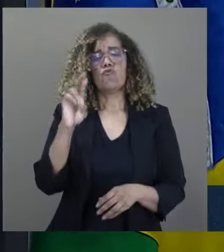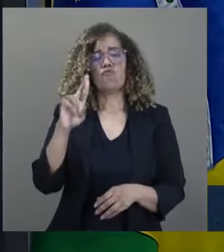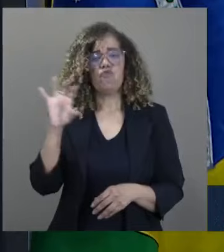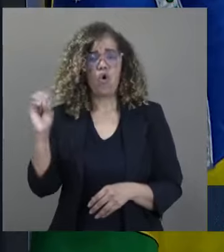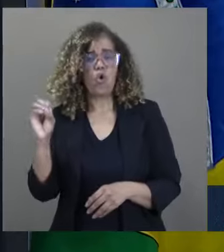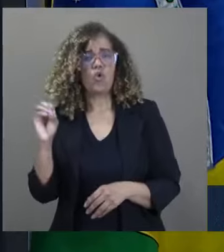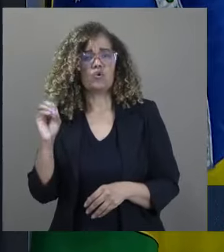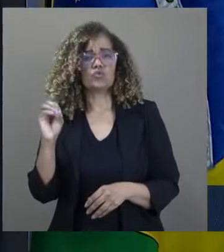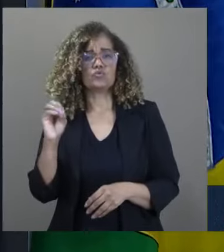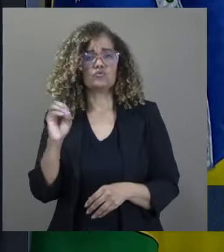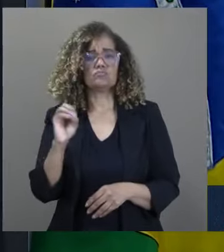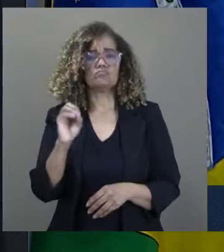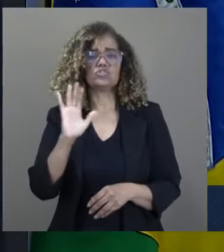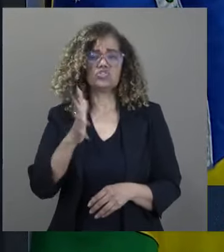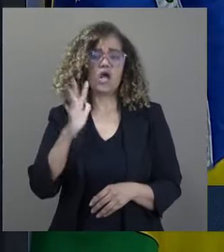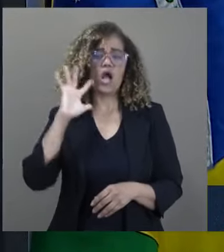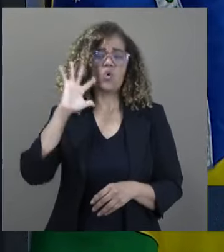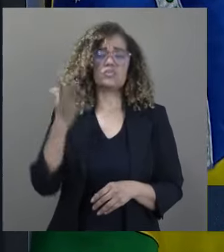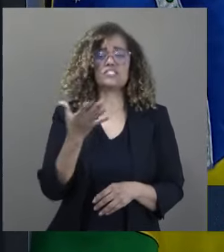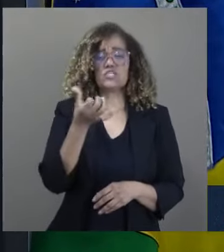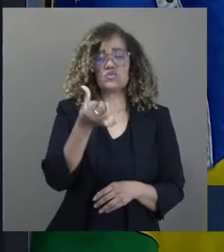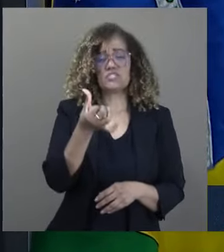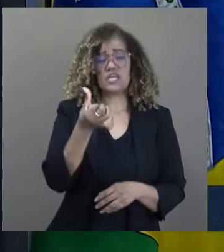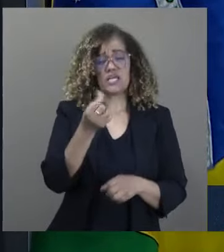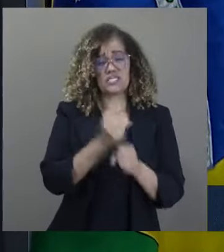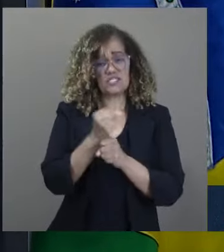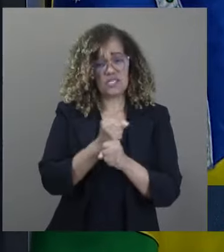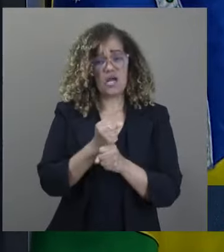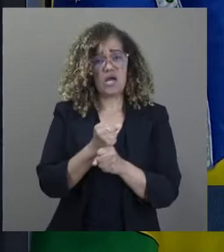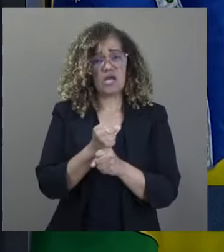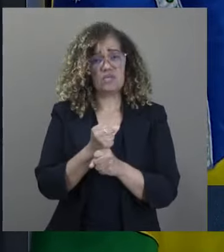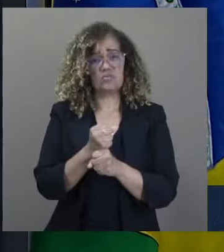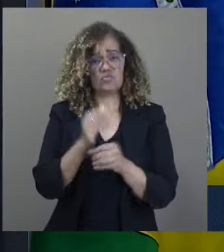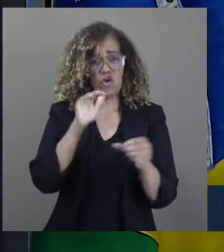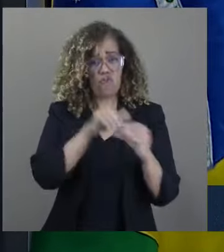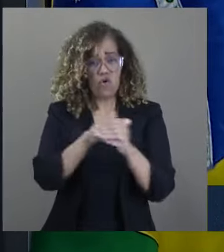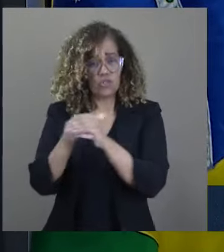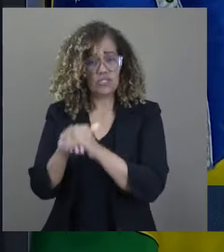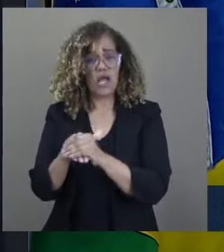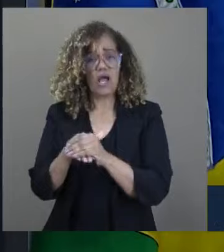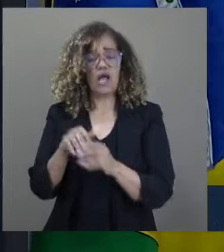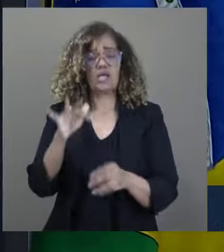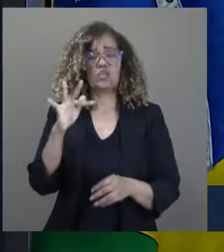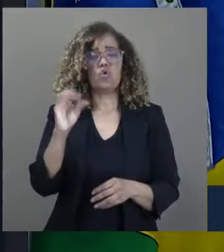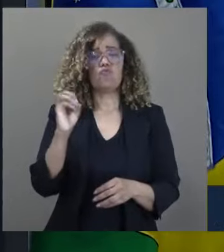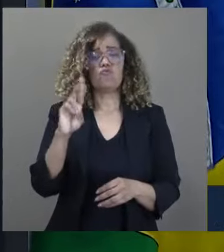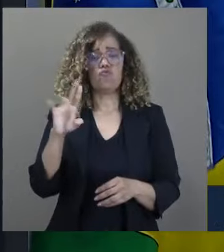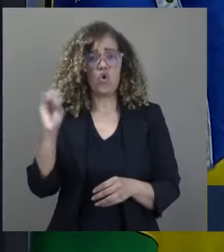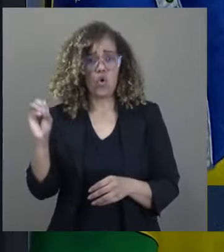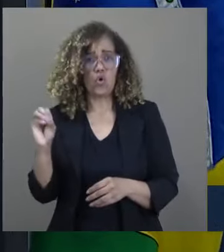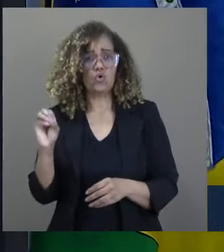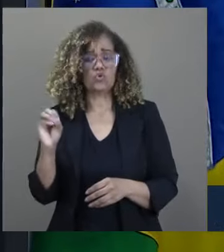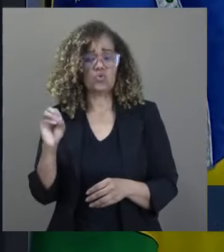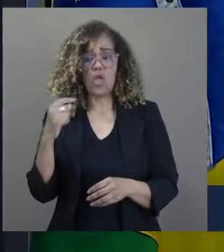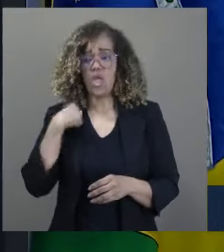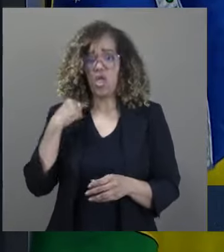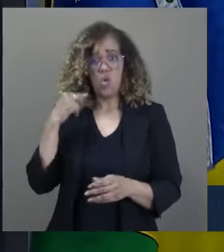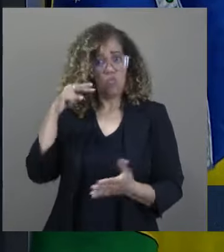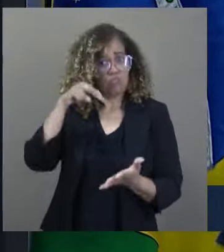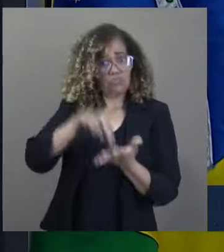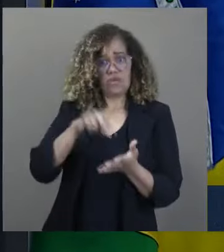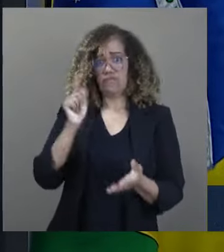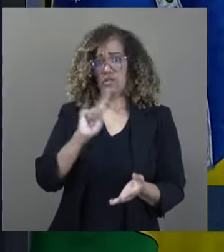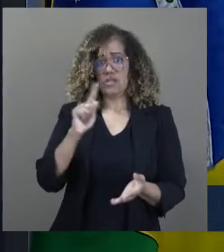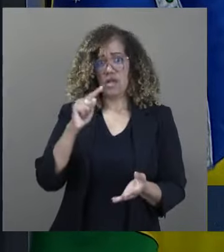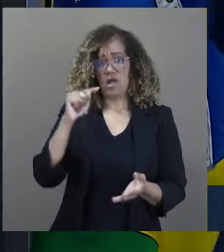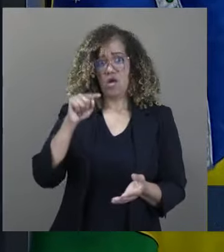Há 6 anos foi votado o fim do foro privilegiado. O senhor não estava nem aqui, e nem eu